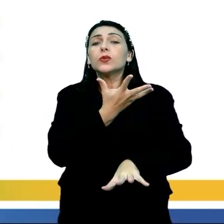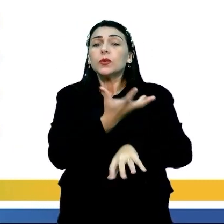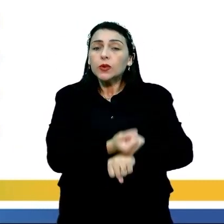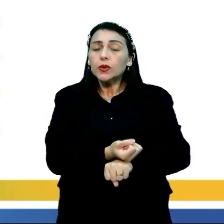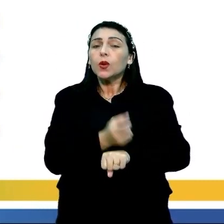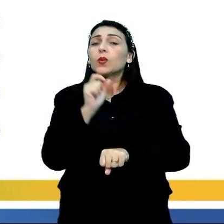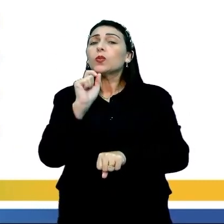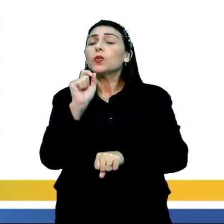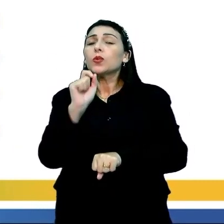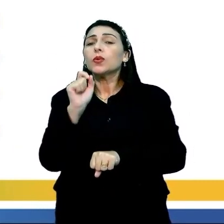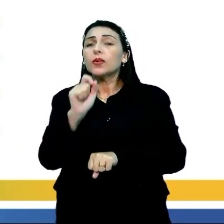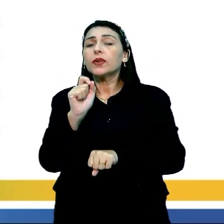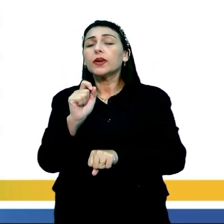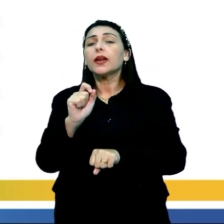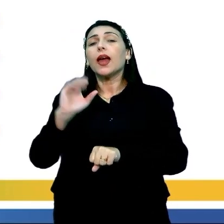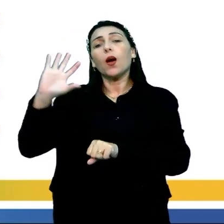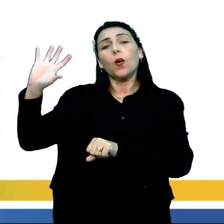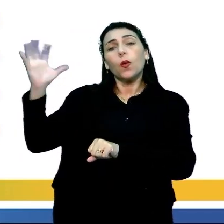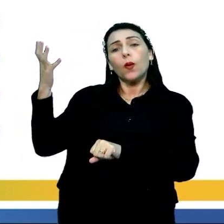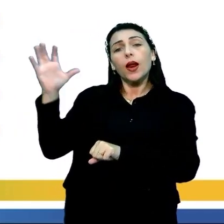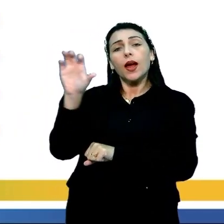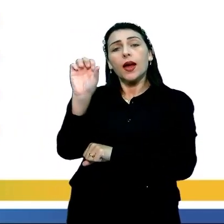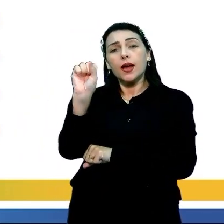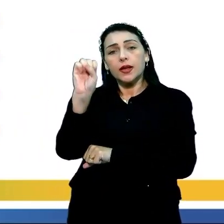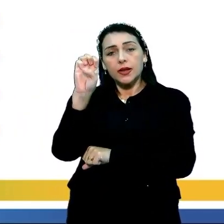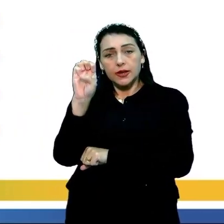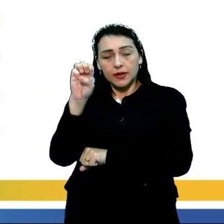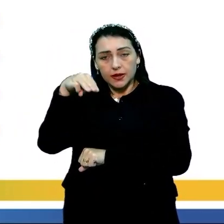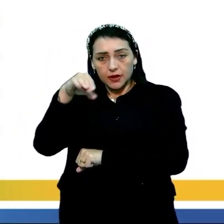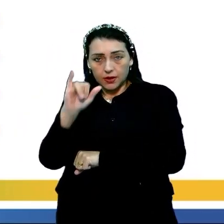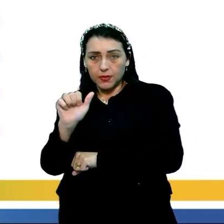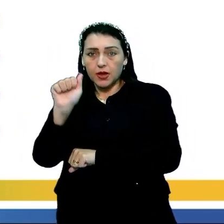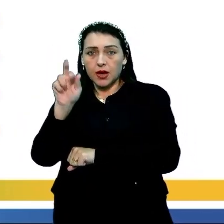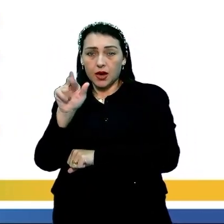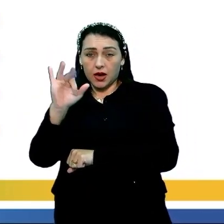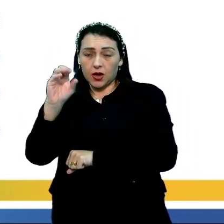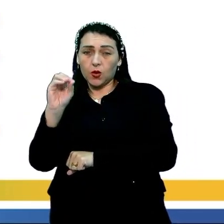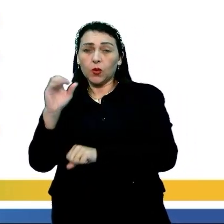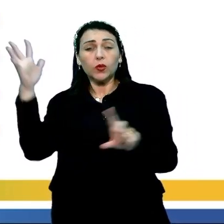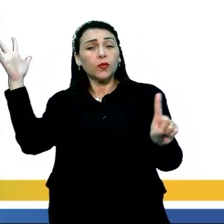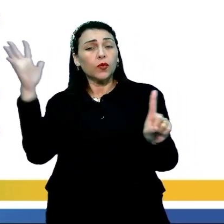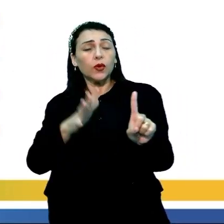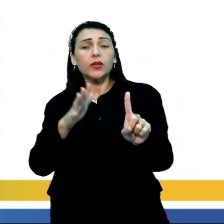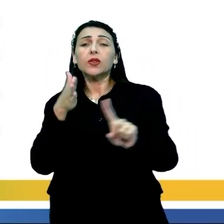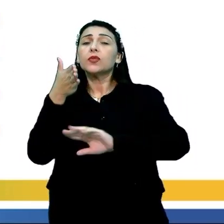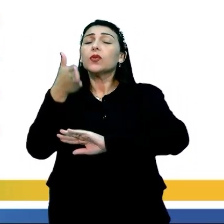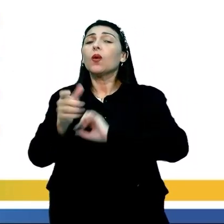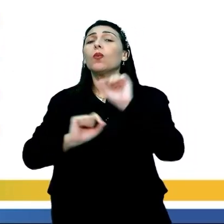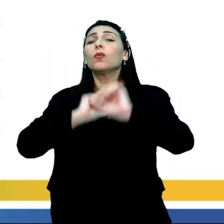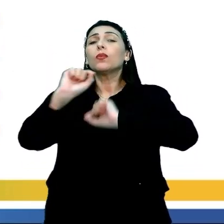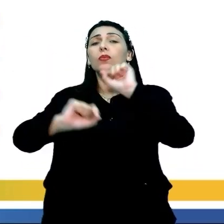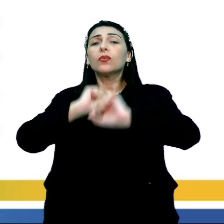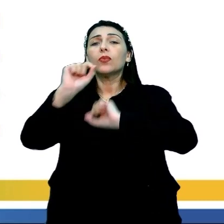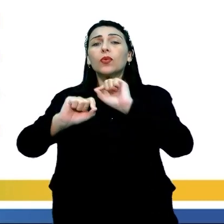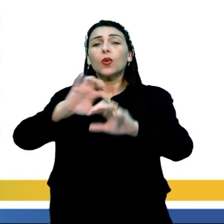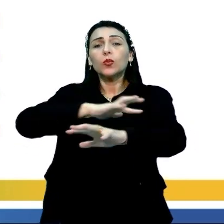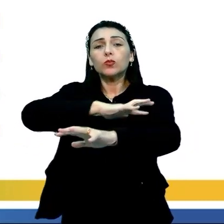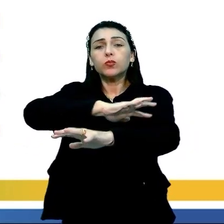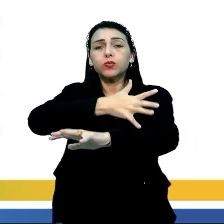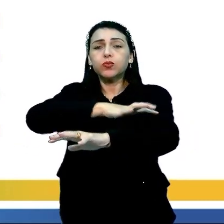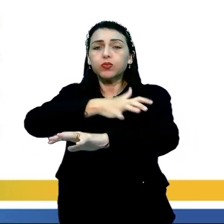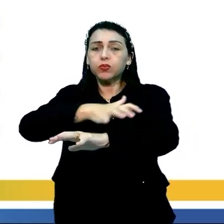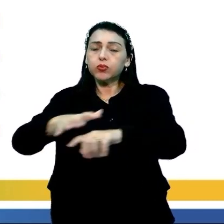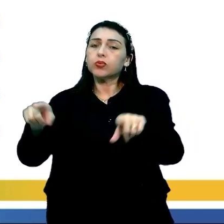ele diz respeito aí ao clima semiárido, que influencia diretamente na configuração do relevo